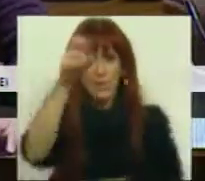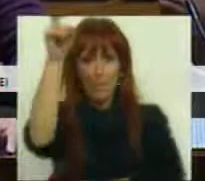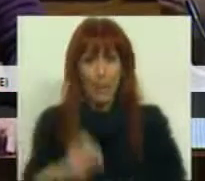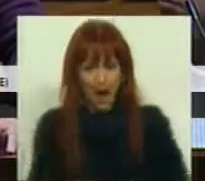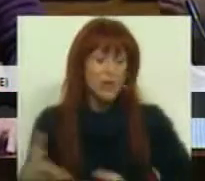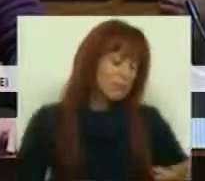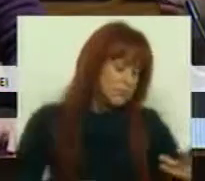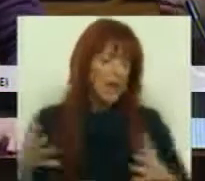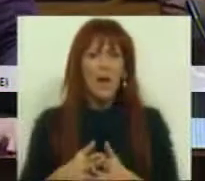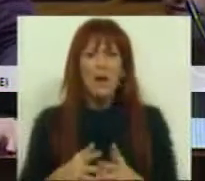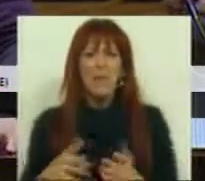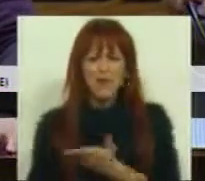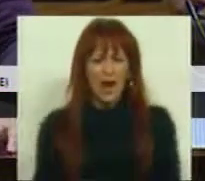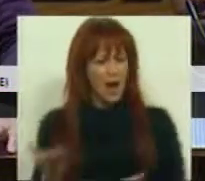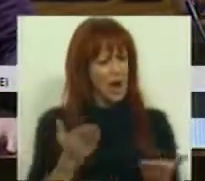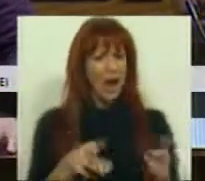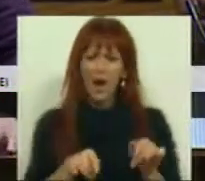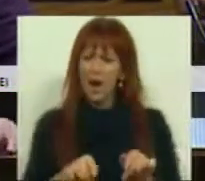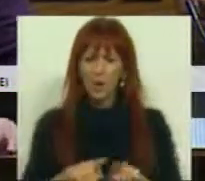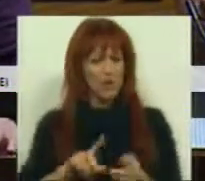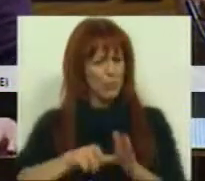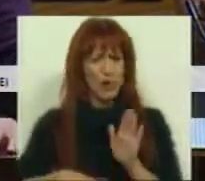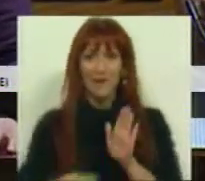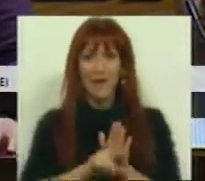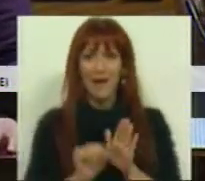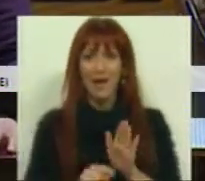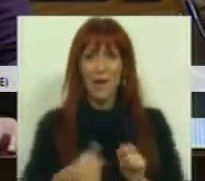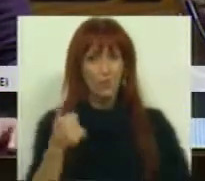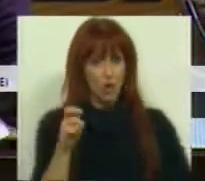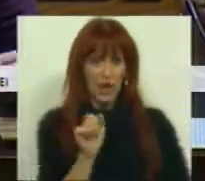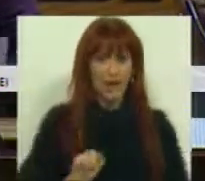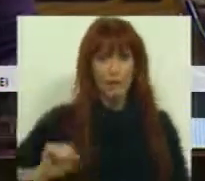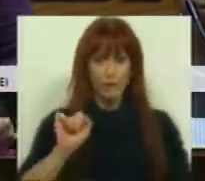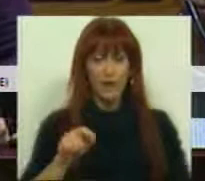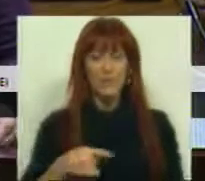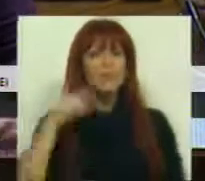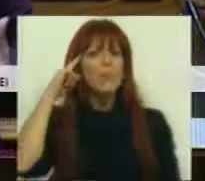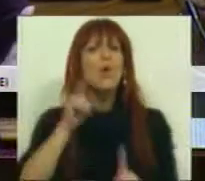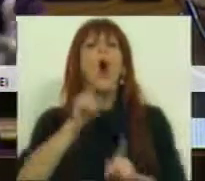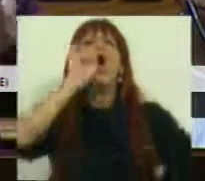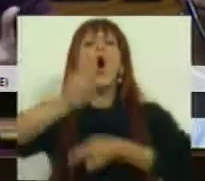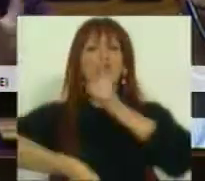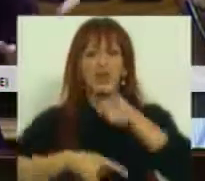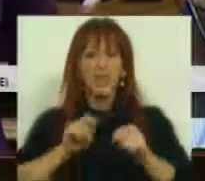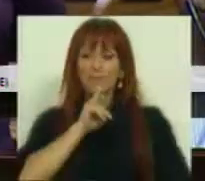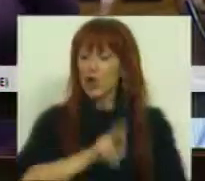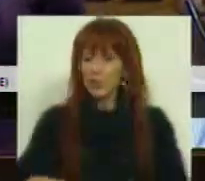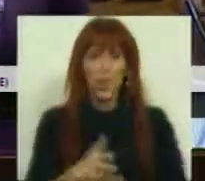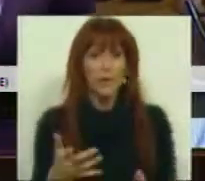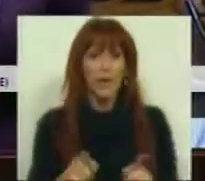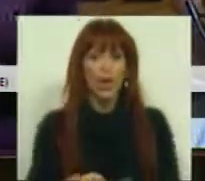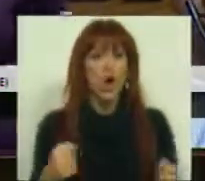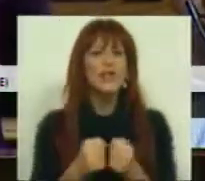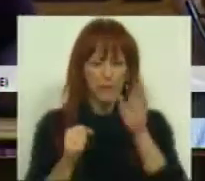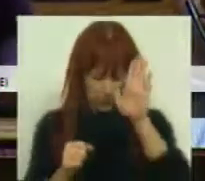mas a apresentação deste projeto de lei do Bloco de Esquerda visa responder exatamente